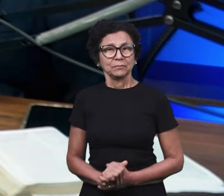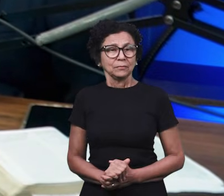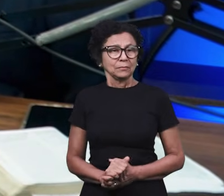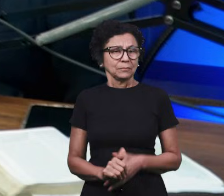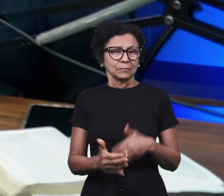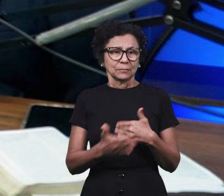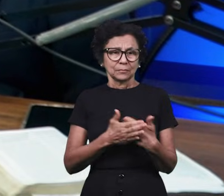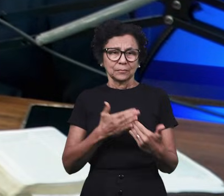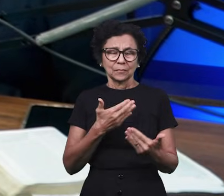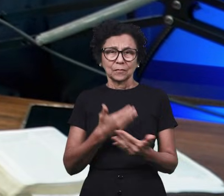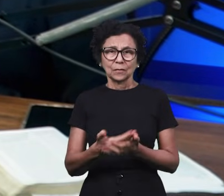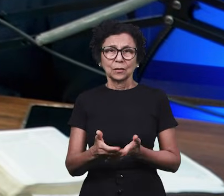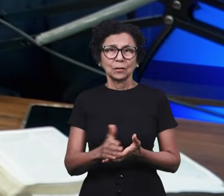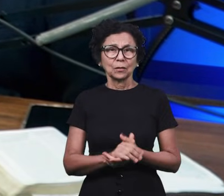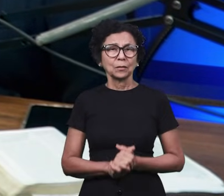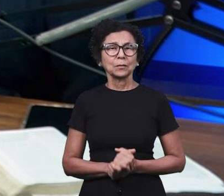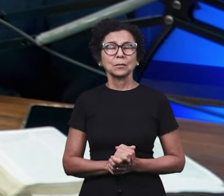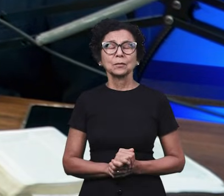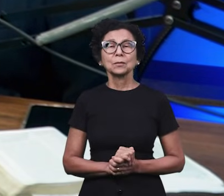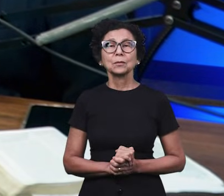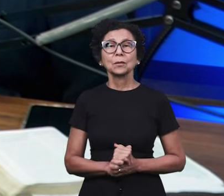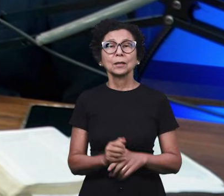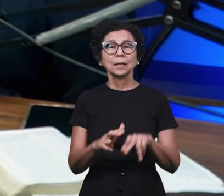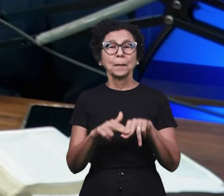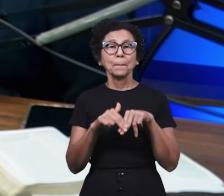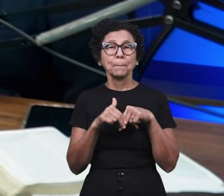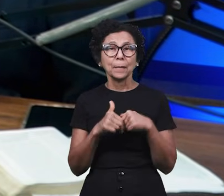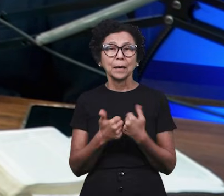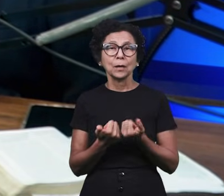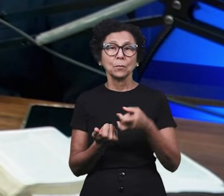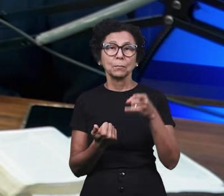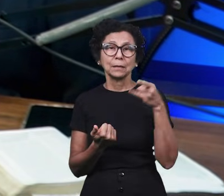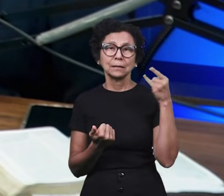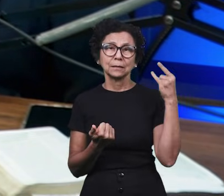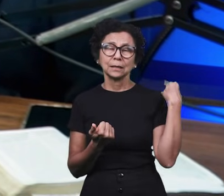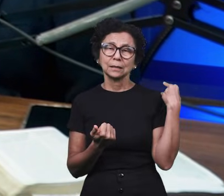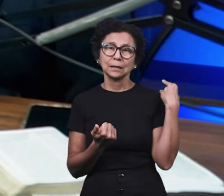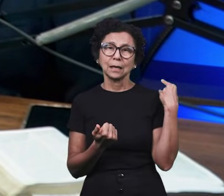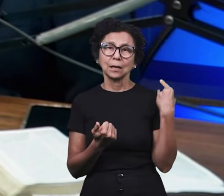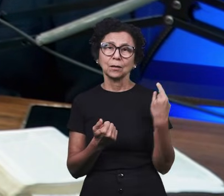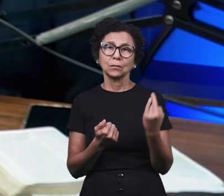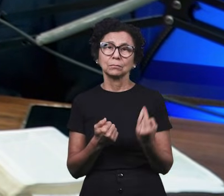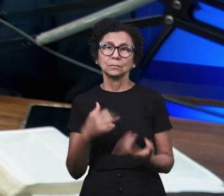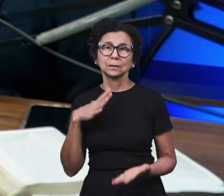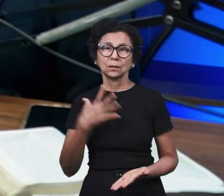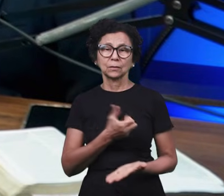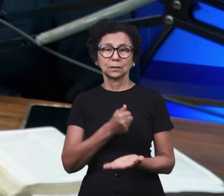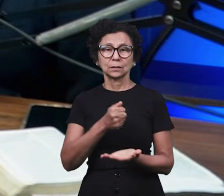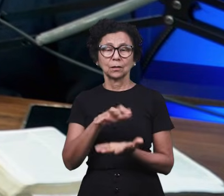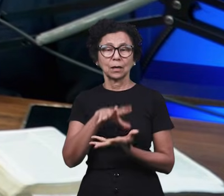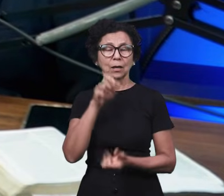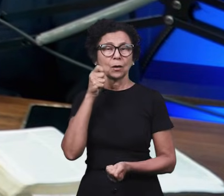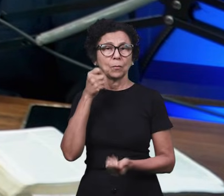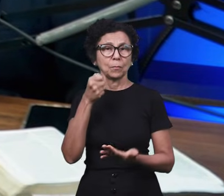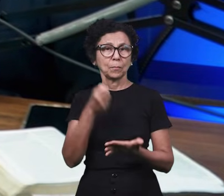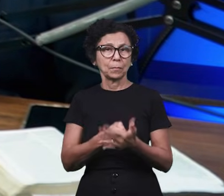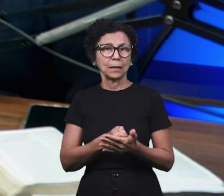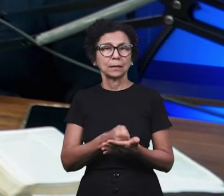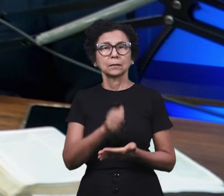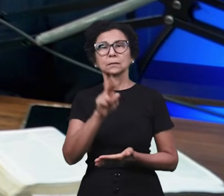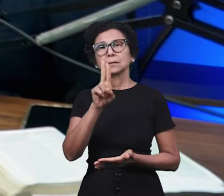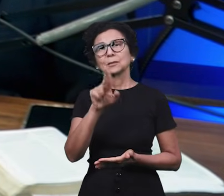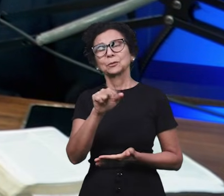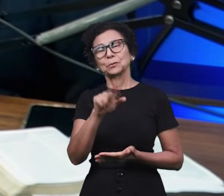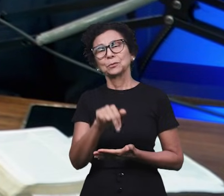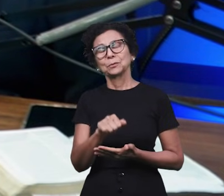recurso material, se esgotaria antes do pagamento, do resgate da sua própria alma. A boa notícia que nós temos a